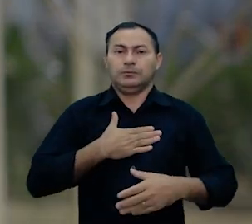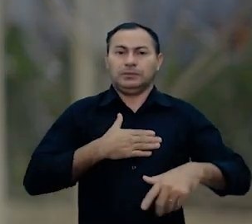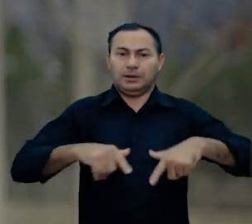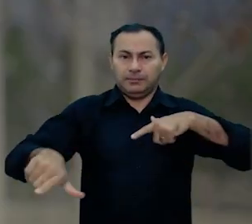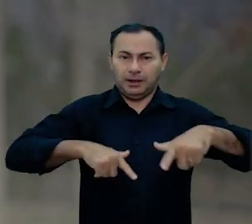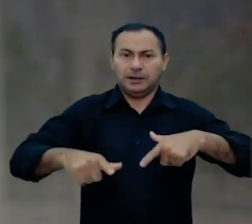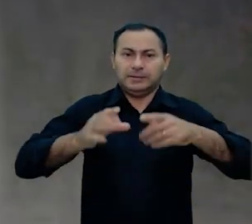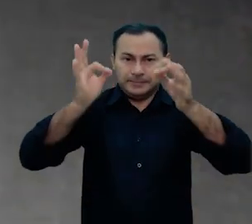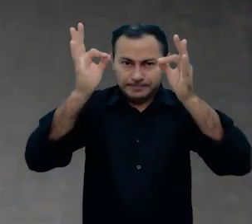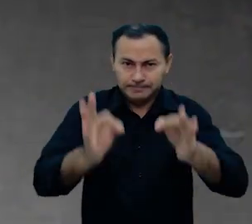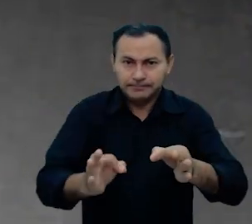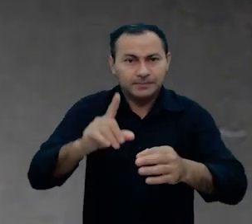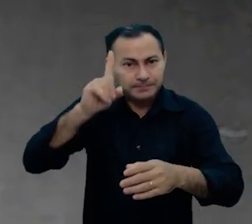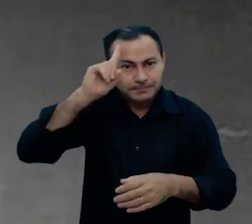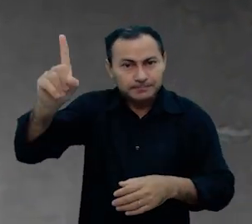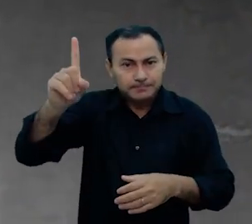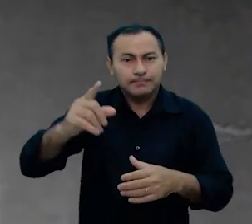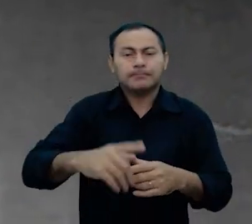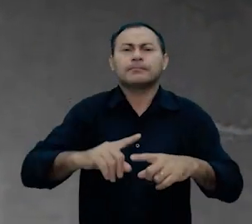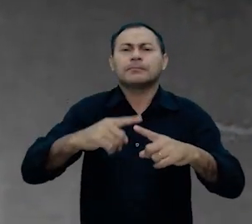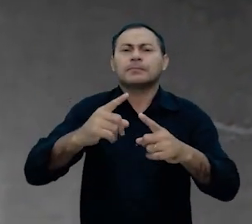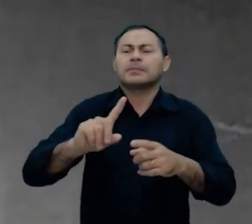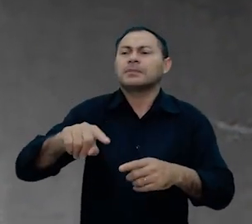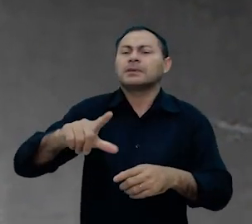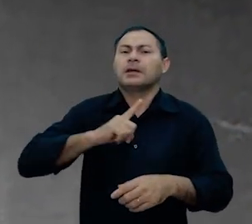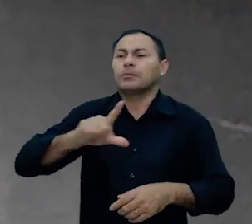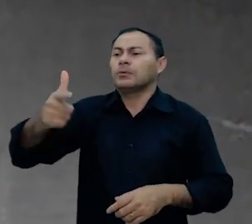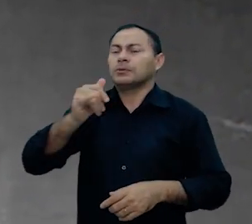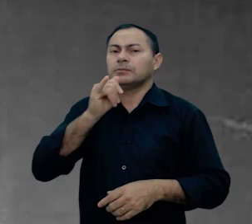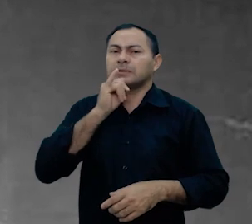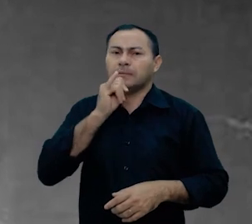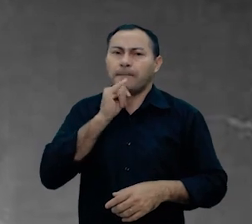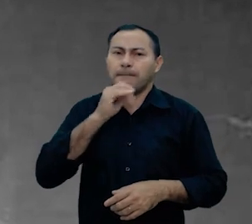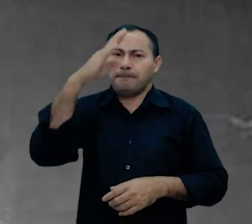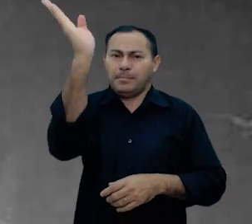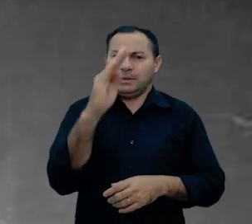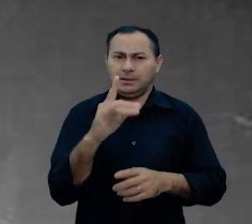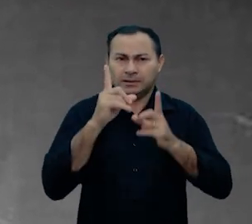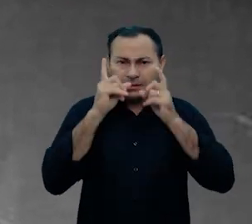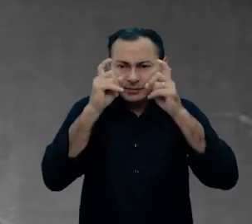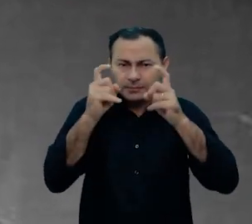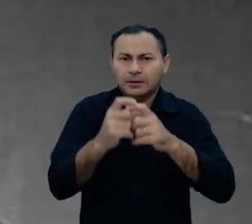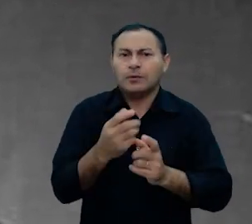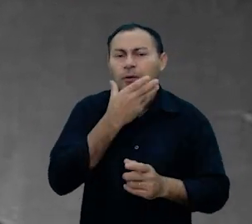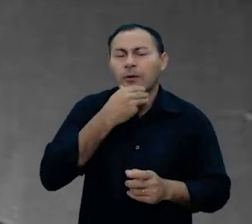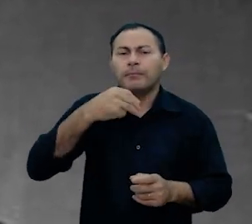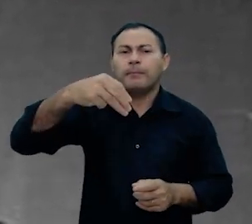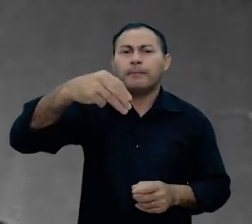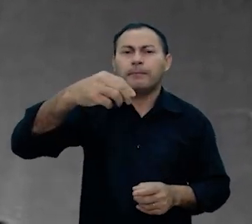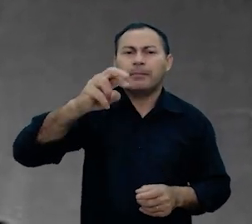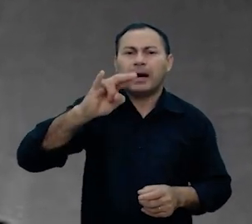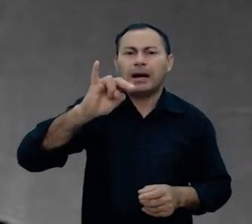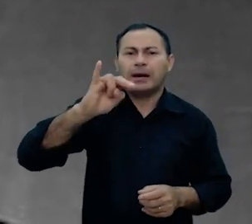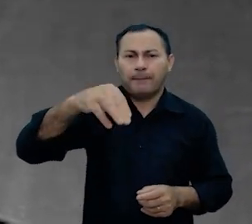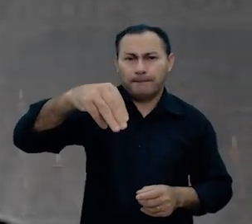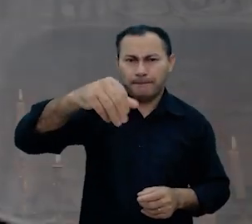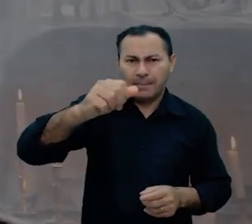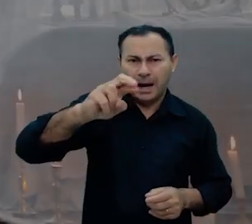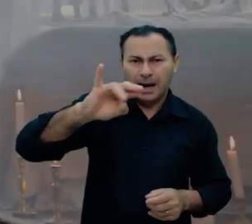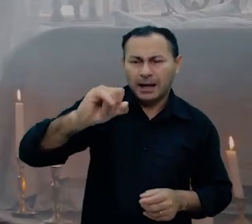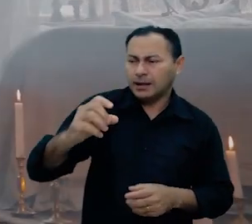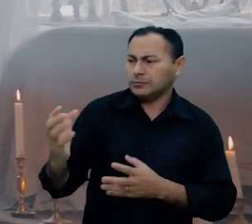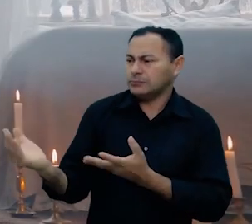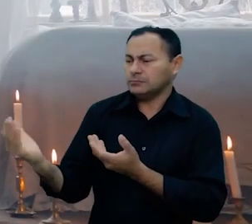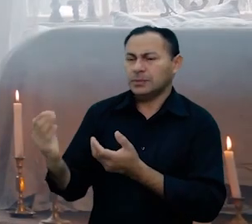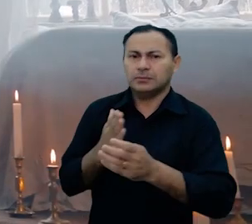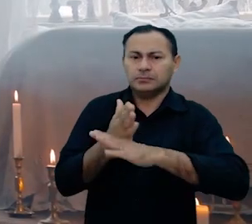ministério, exatamente naquele dia. Mas há um outro exemplo brasileiro bem interessante. Um jovem chamado Mário, há algumas décadas, destacou-se em